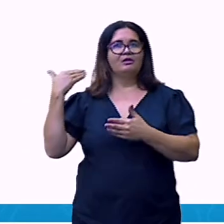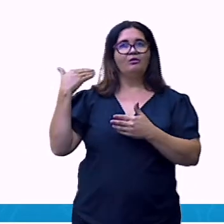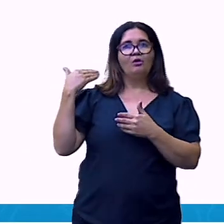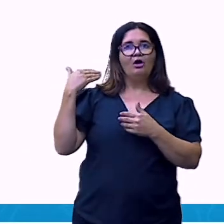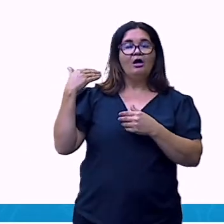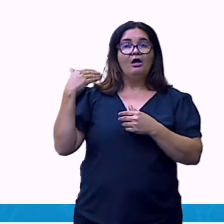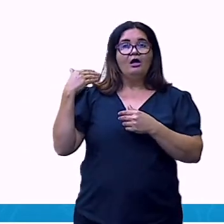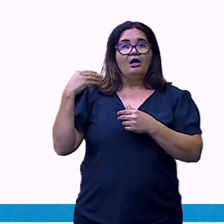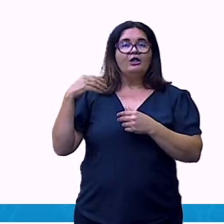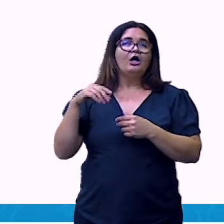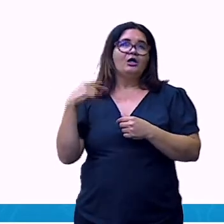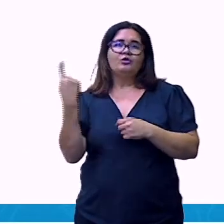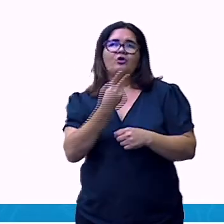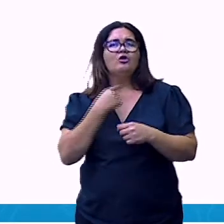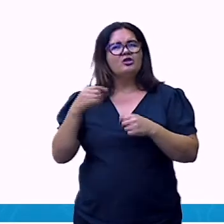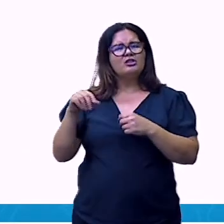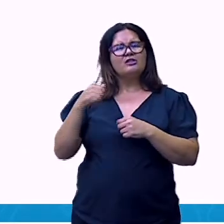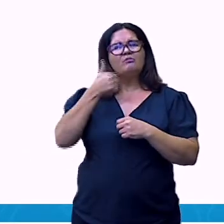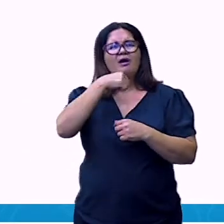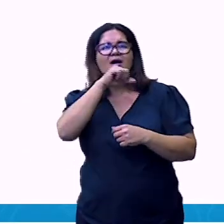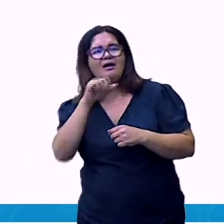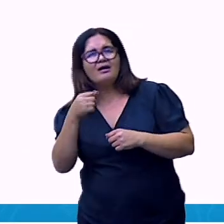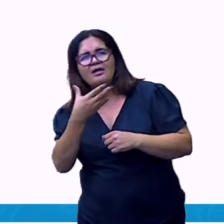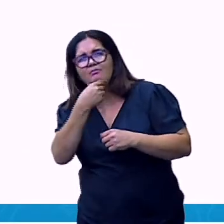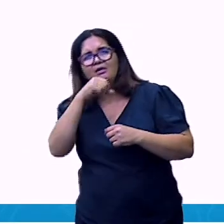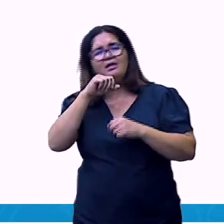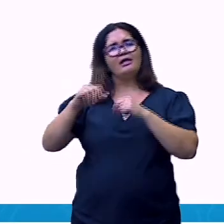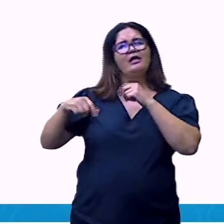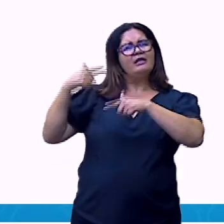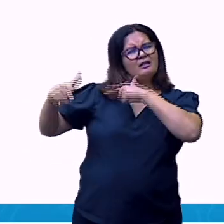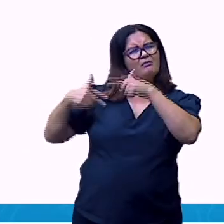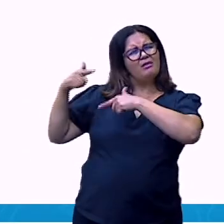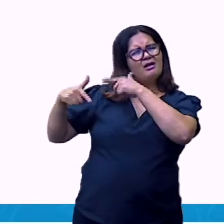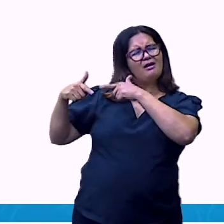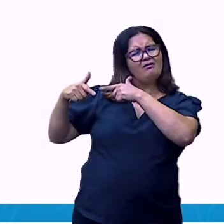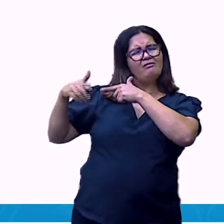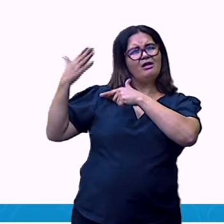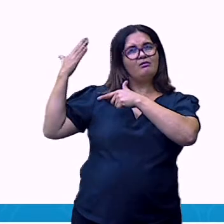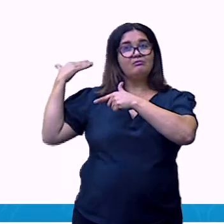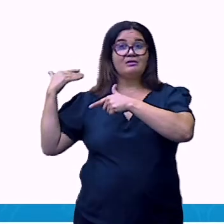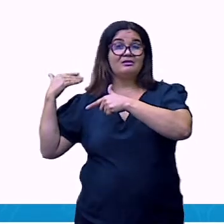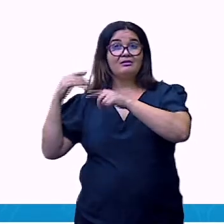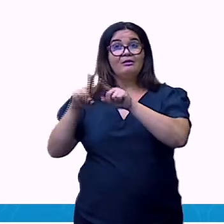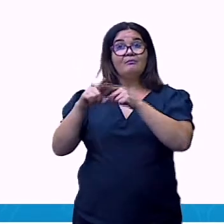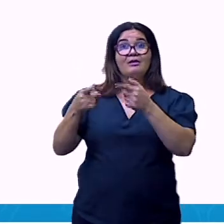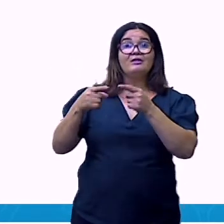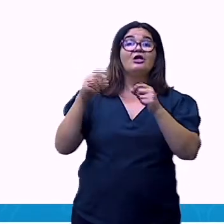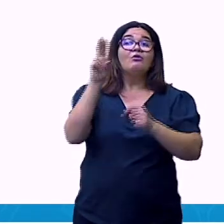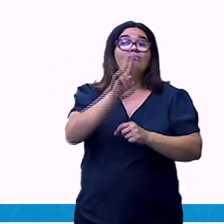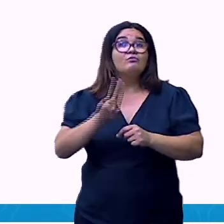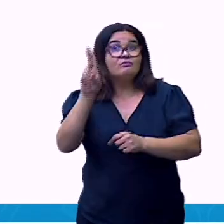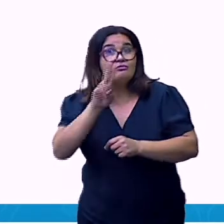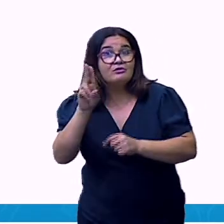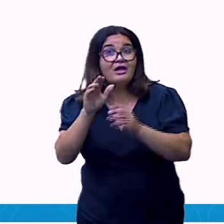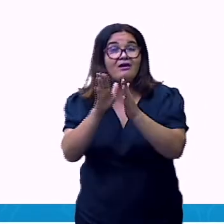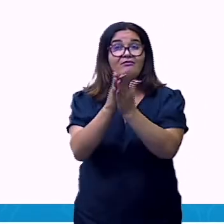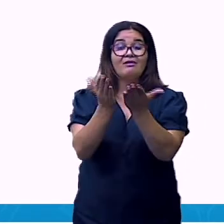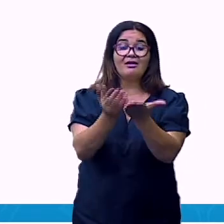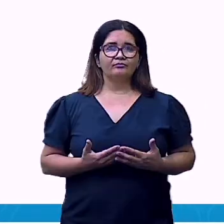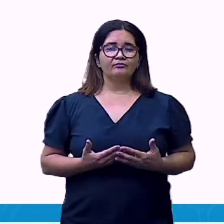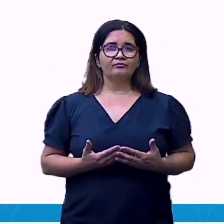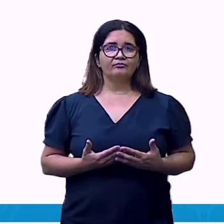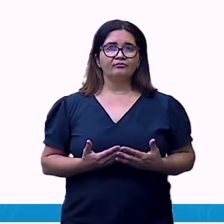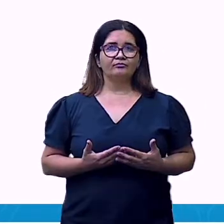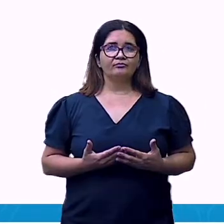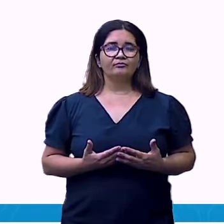gente viu aqui os vínculos empregatícios, os direitos e os deveres, mas a gente ainda não esclareceu por que começava a trabalhar tão